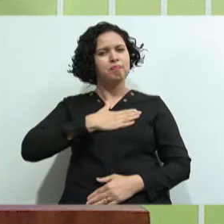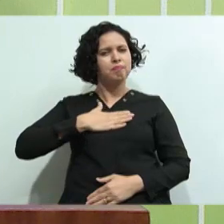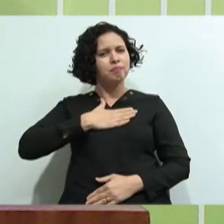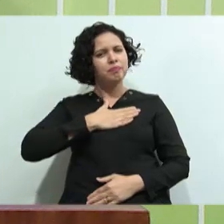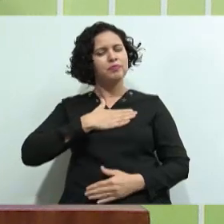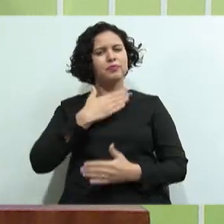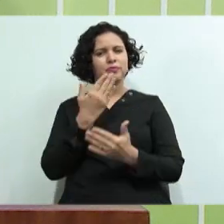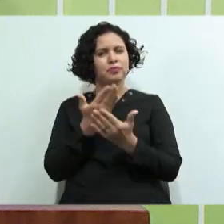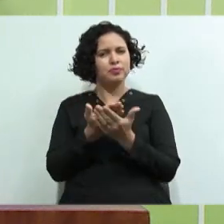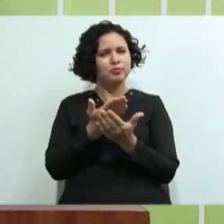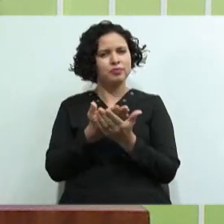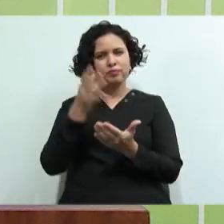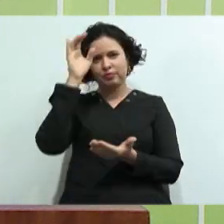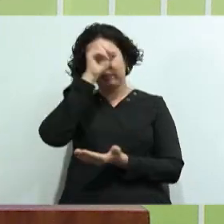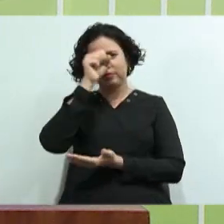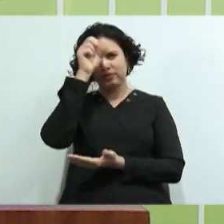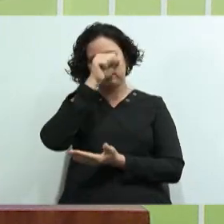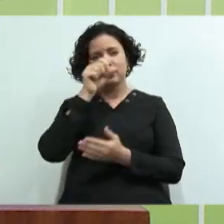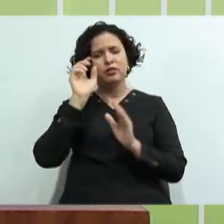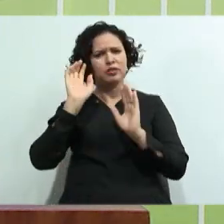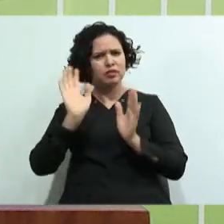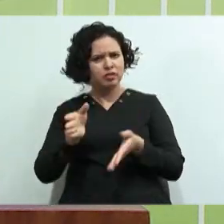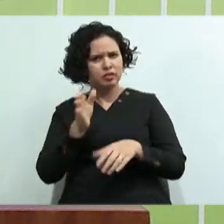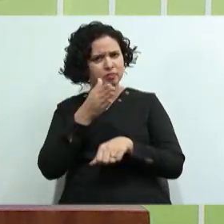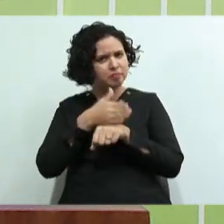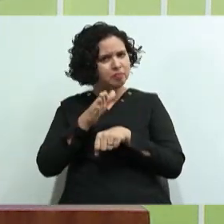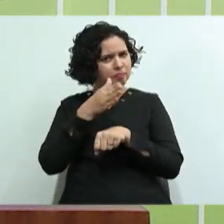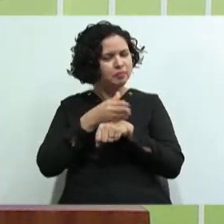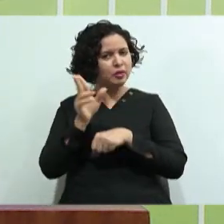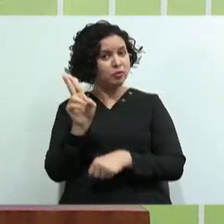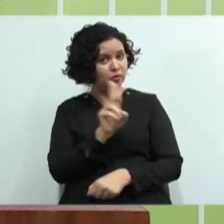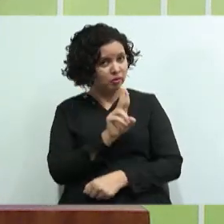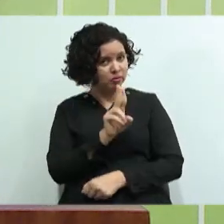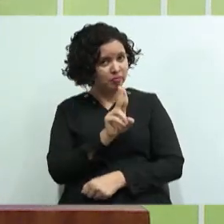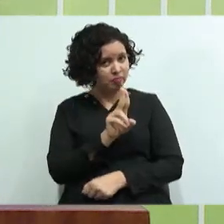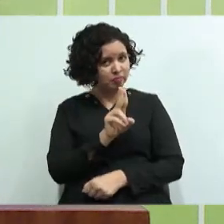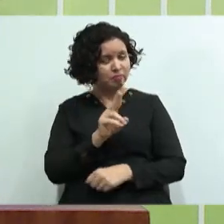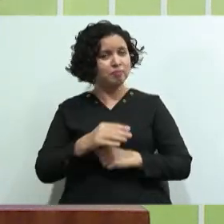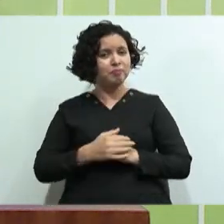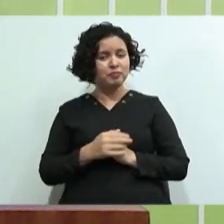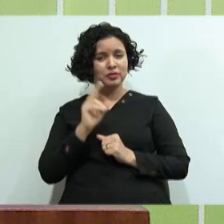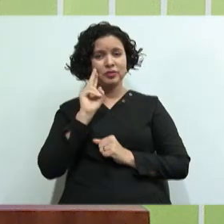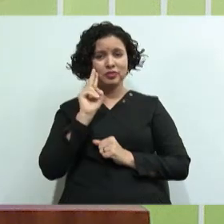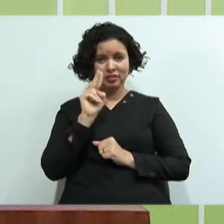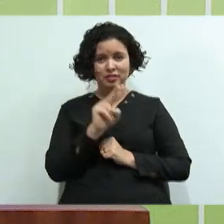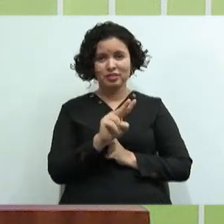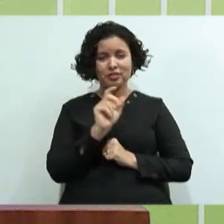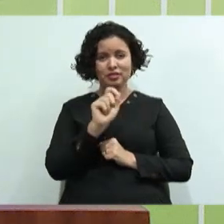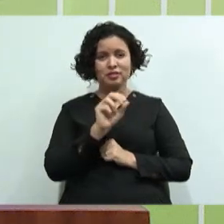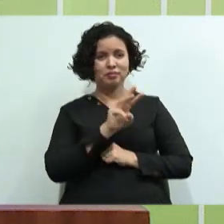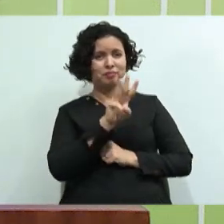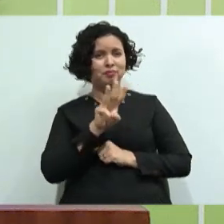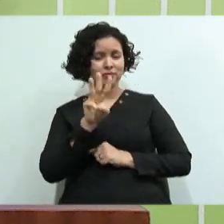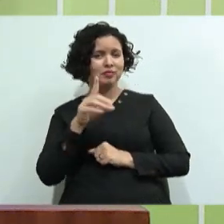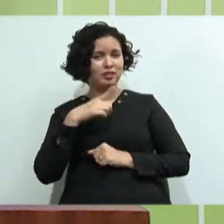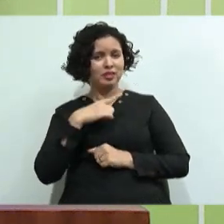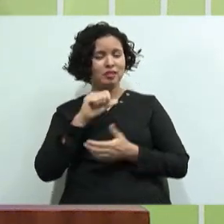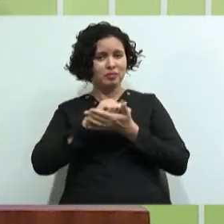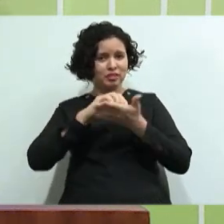unidade anterior. Vocês praticaram o nome de vocês, pelo menos? Viram lá na plataforma que tem